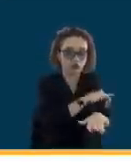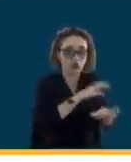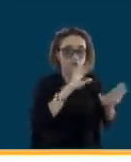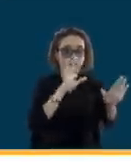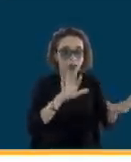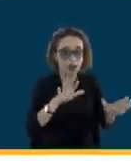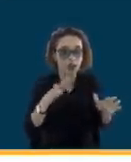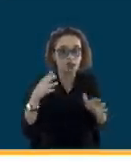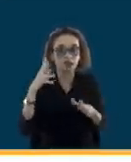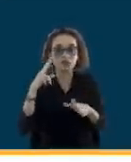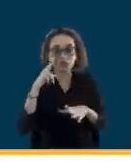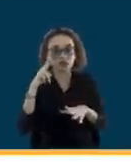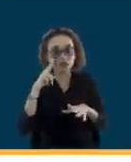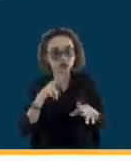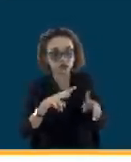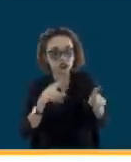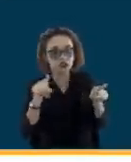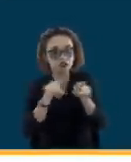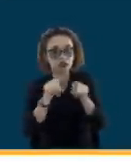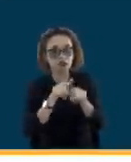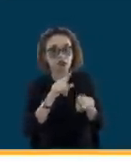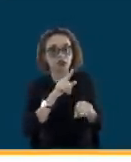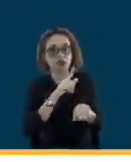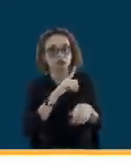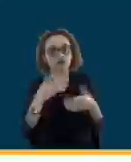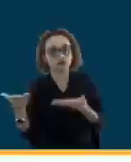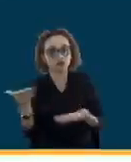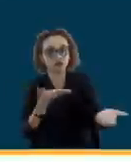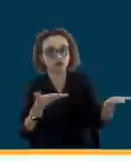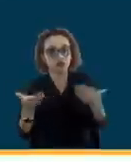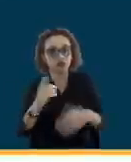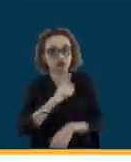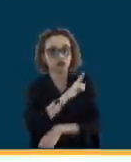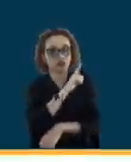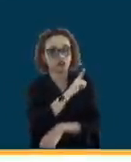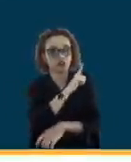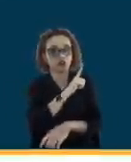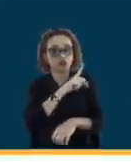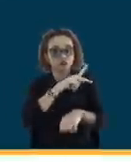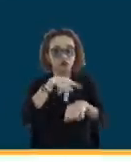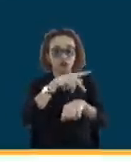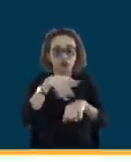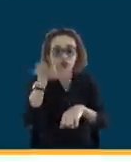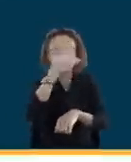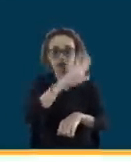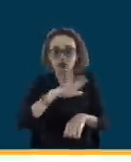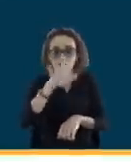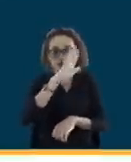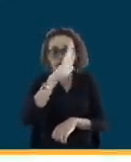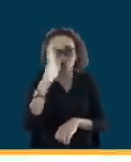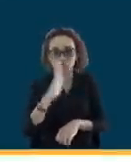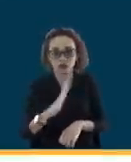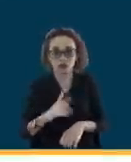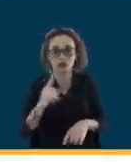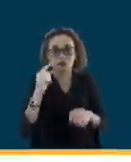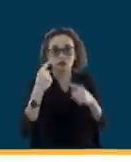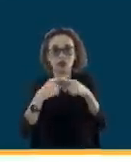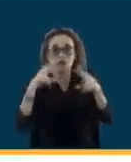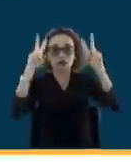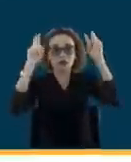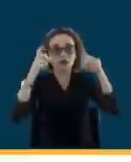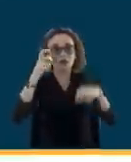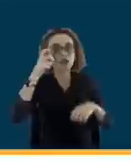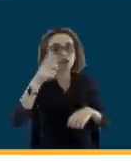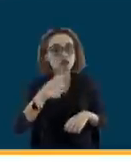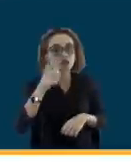por articuladores, agentes culturais, gestores de todo o país, porque o tema aqui é de interesse também nacional. Nesse